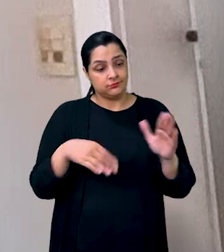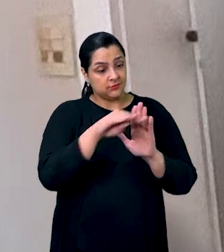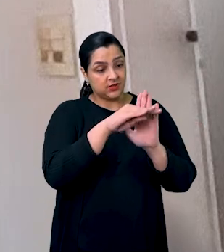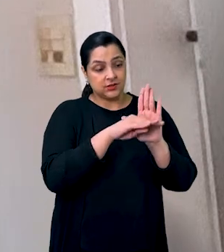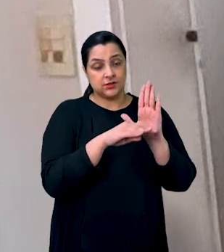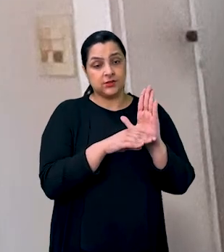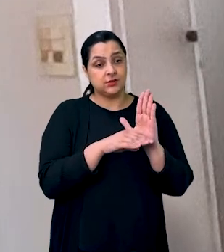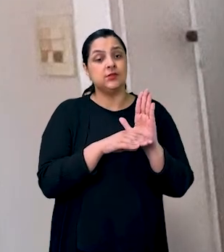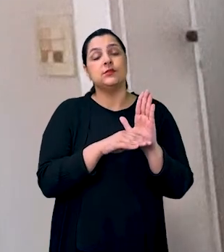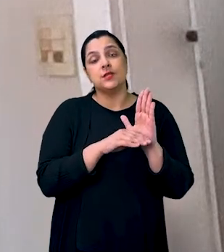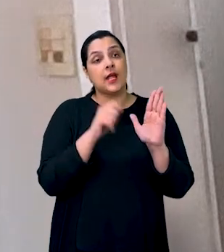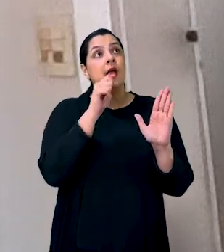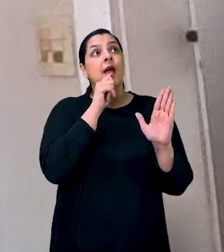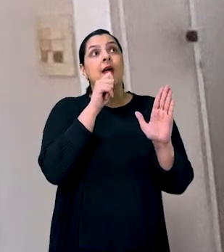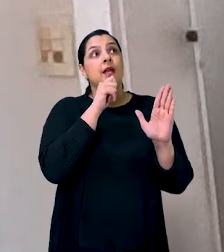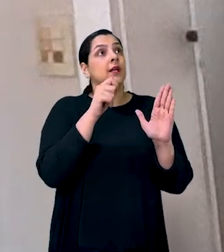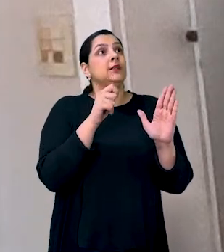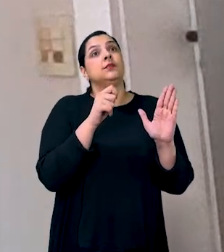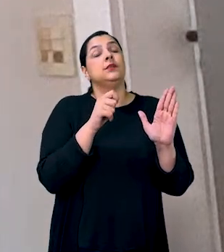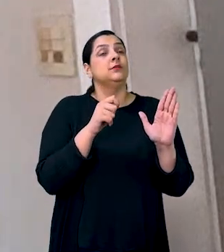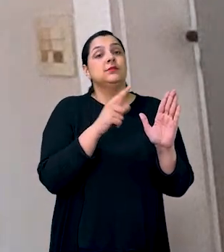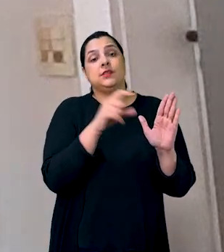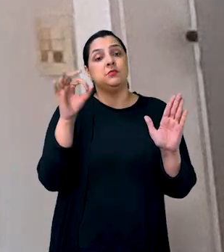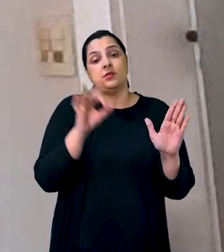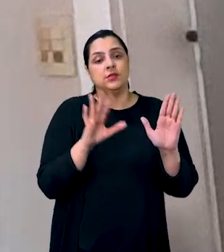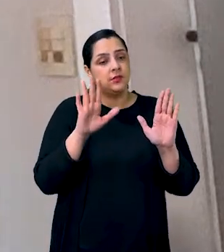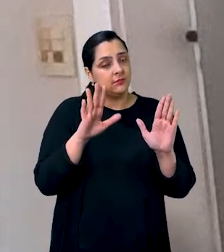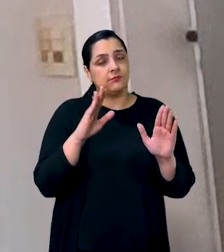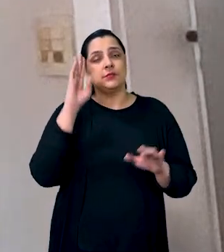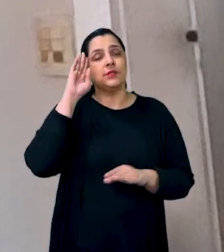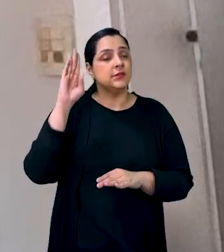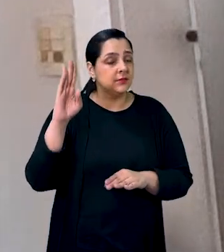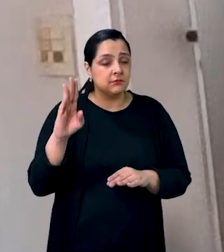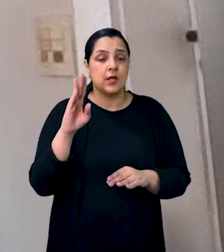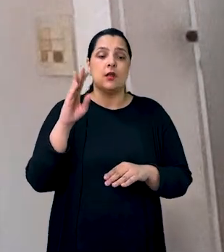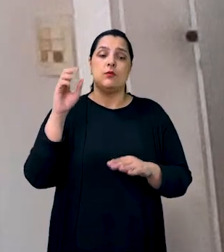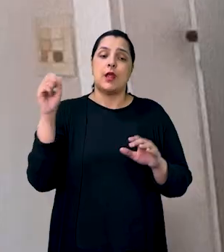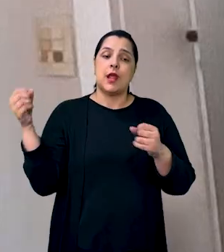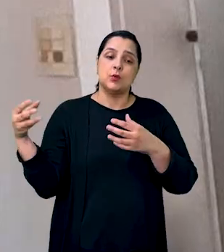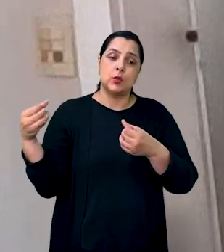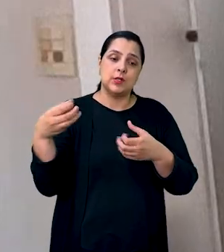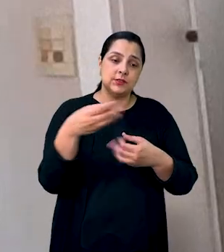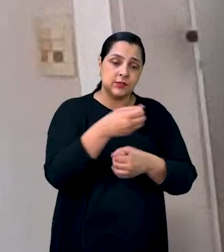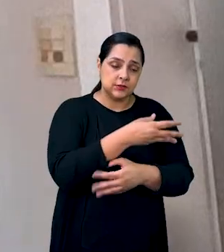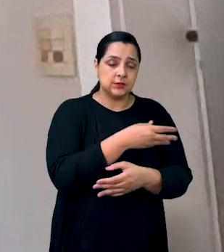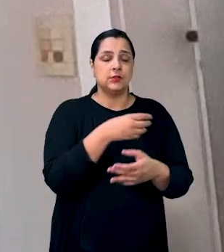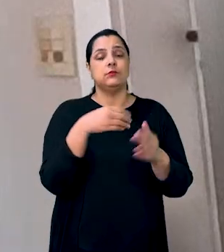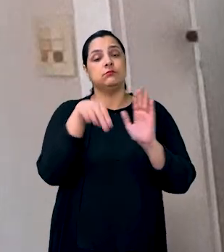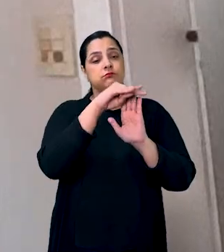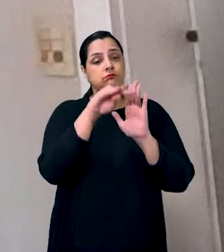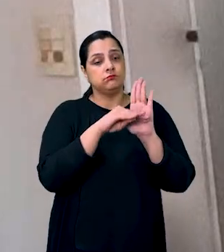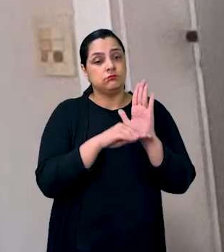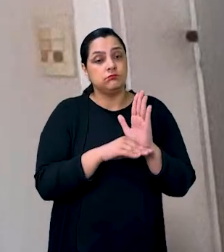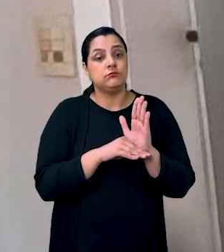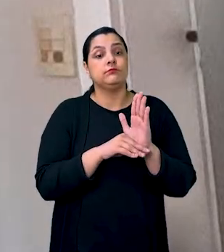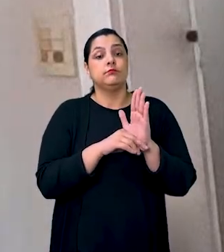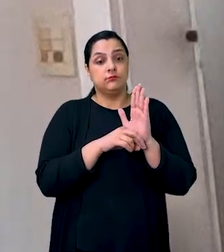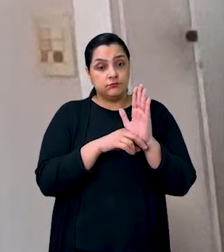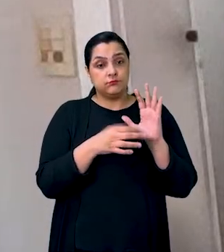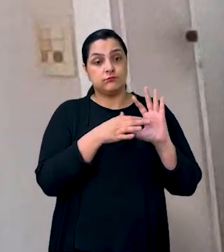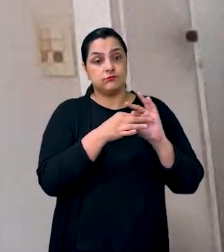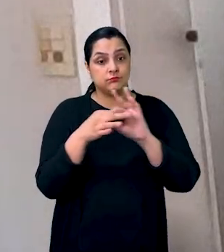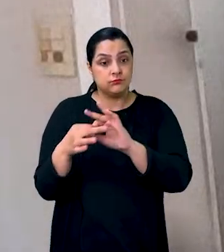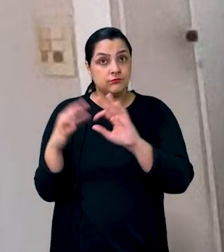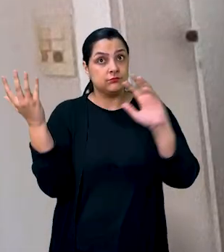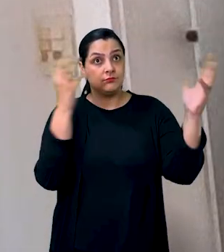os dispositivos atuais não são plenamente suficientes. É fundamental uma atualização normativa que